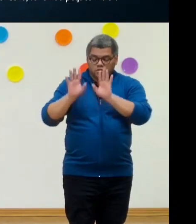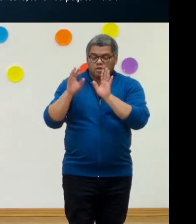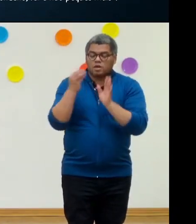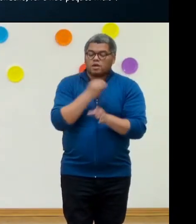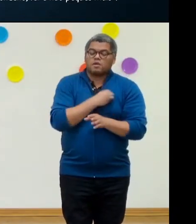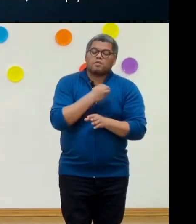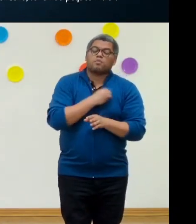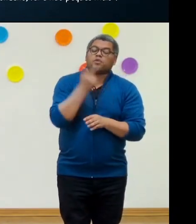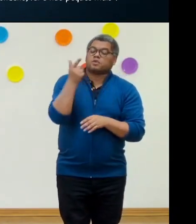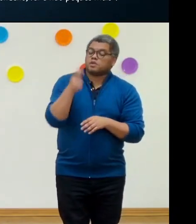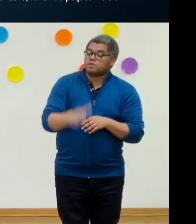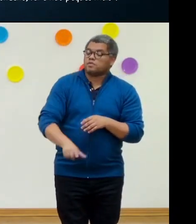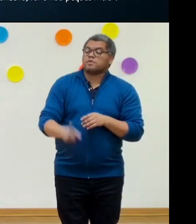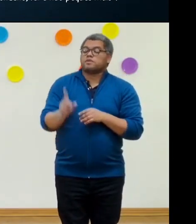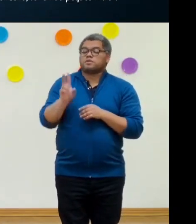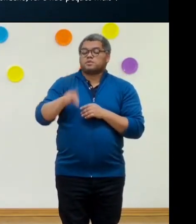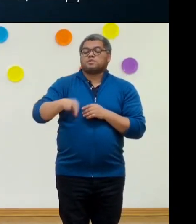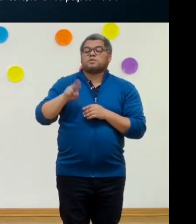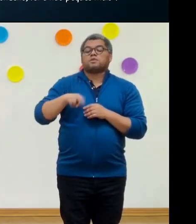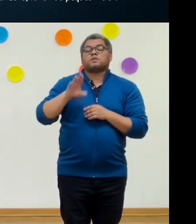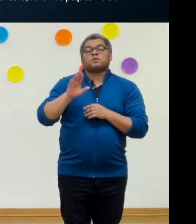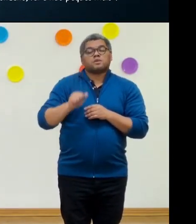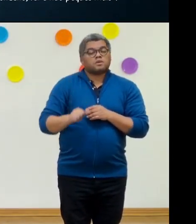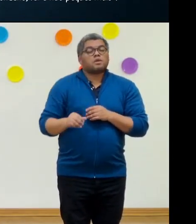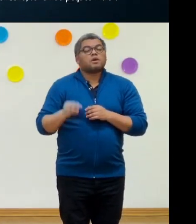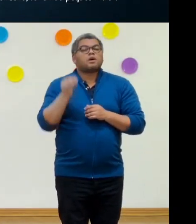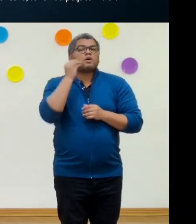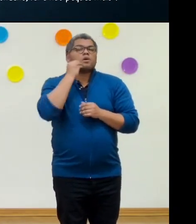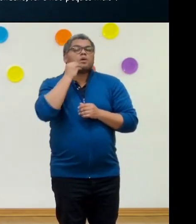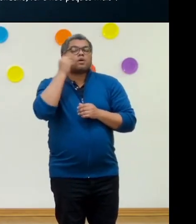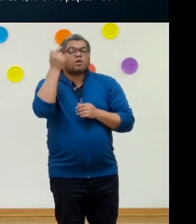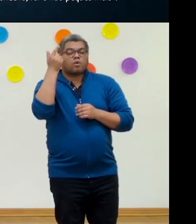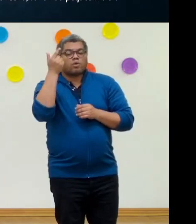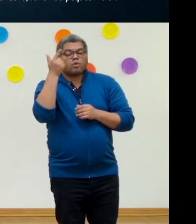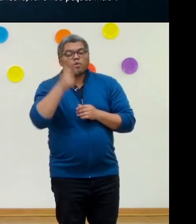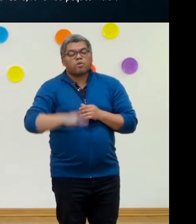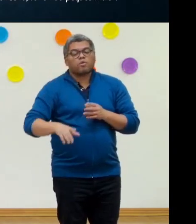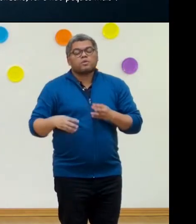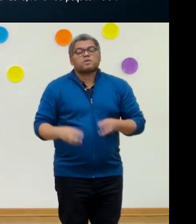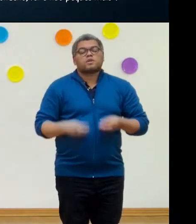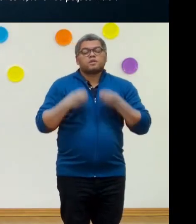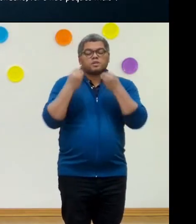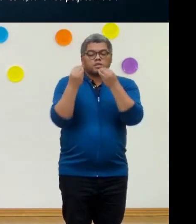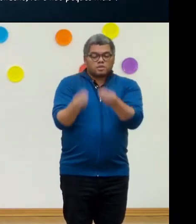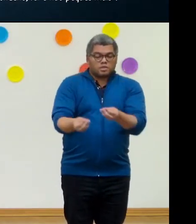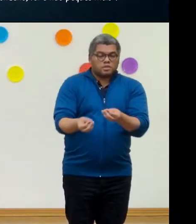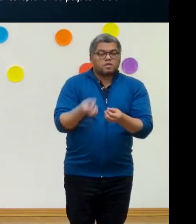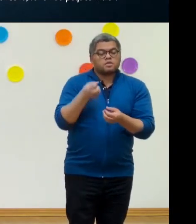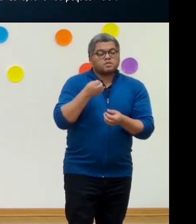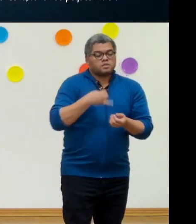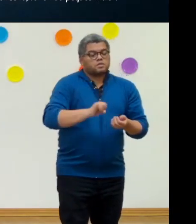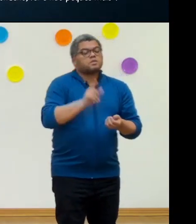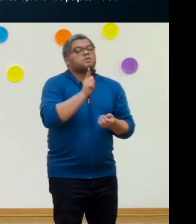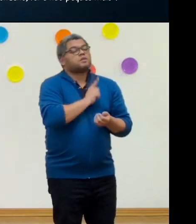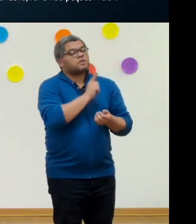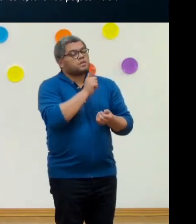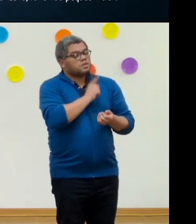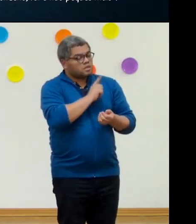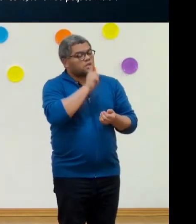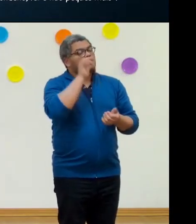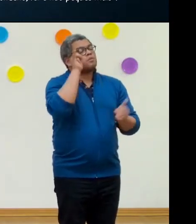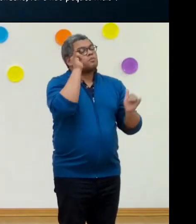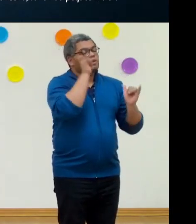mulher. Ele dá uma nova chance para ela, visivelmente arrependida ali. Então, sim, há perdão para esse